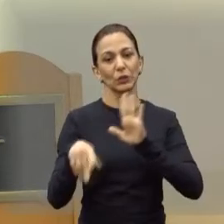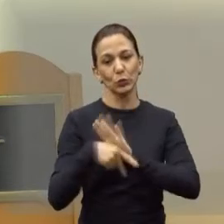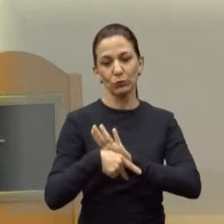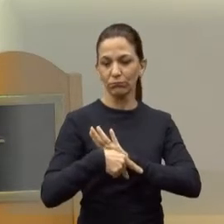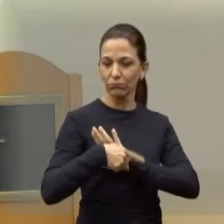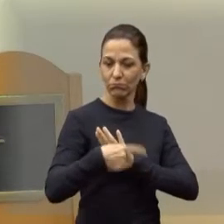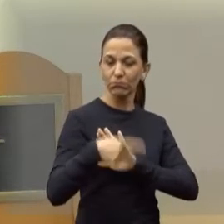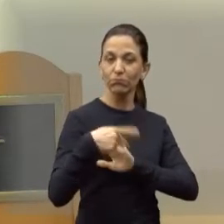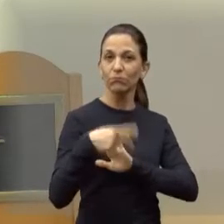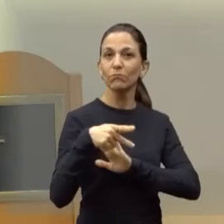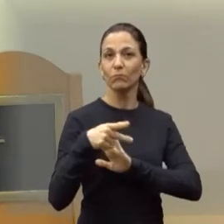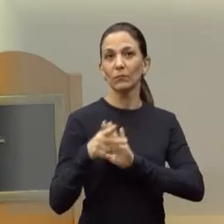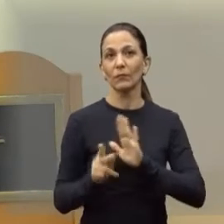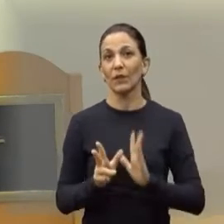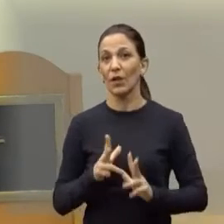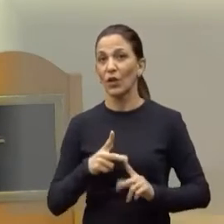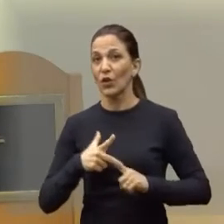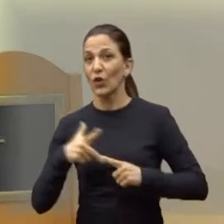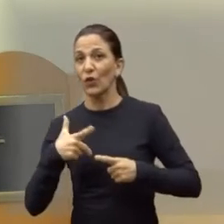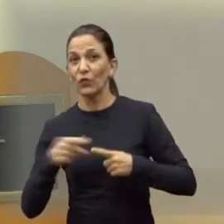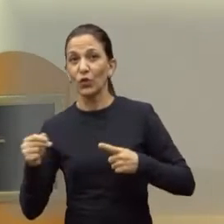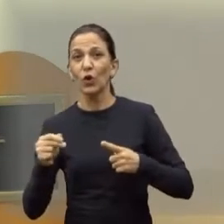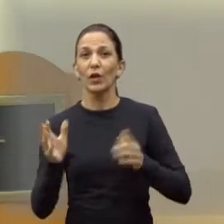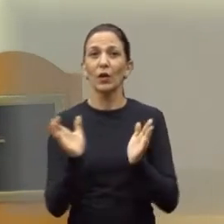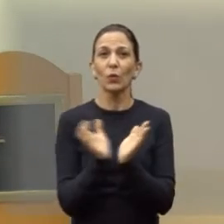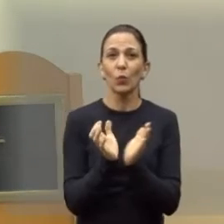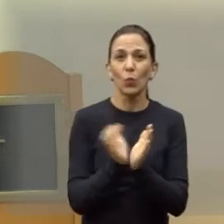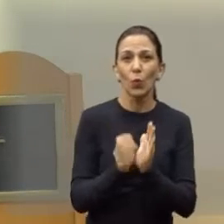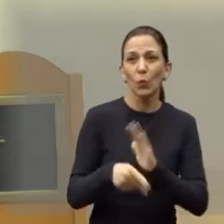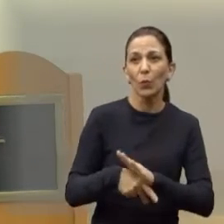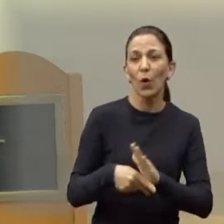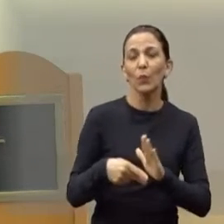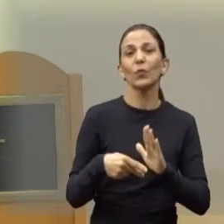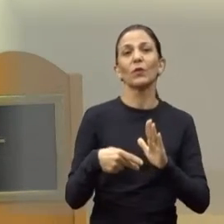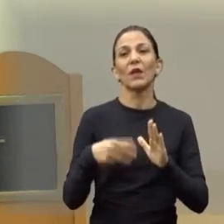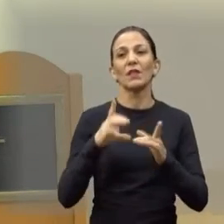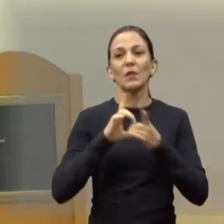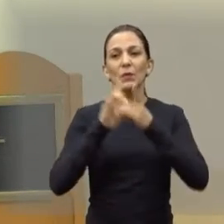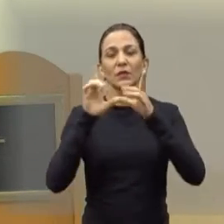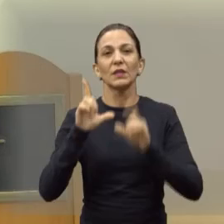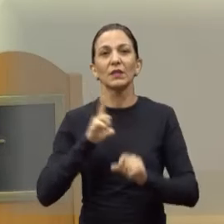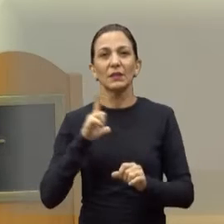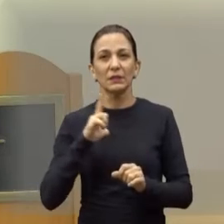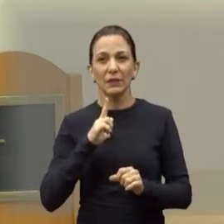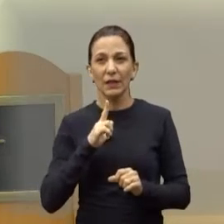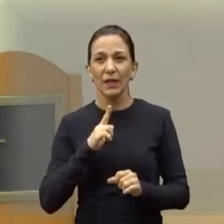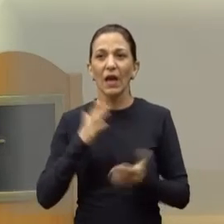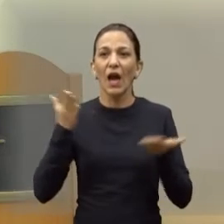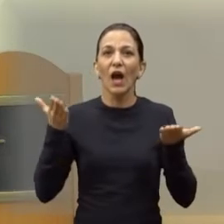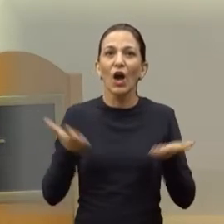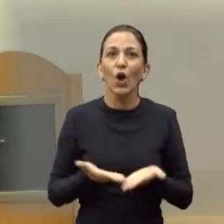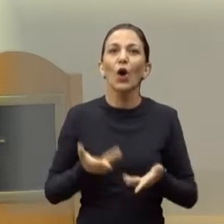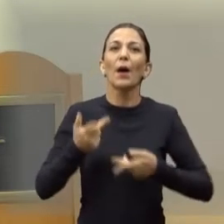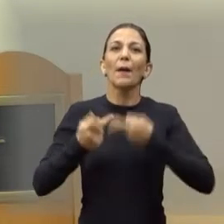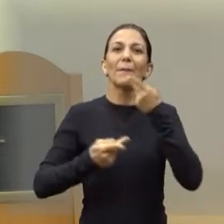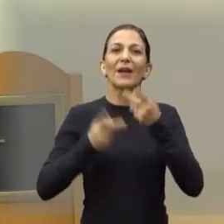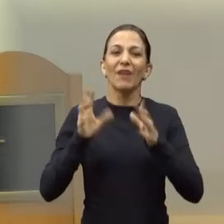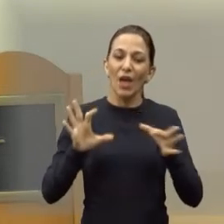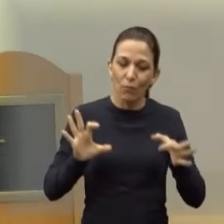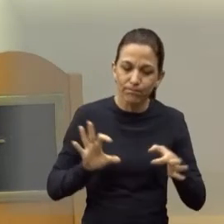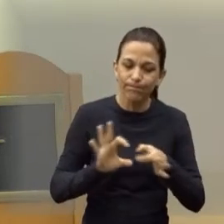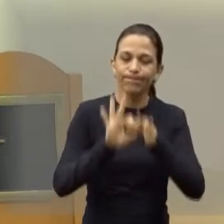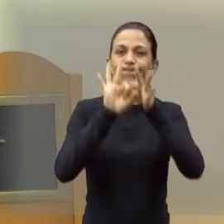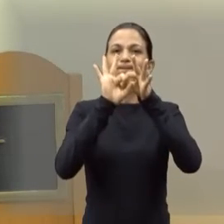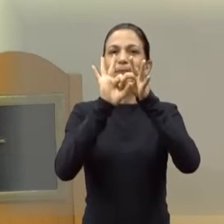após essa vitória da frente Ampla pela democracia a palavra de vez deve ser união